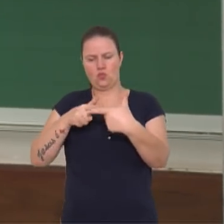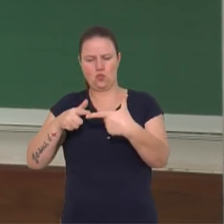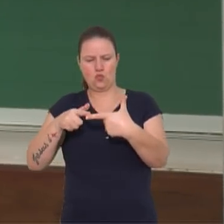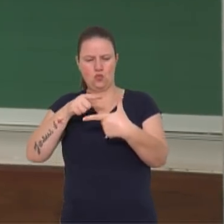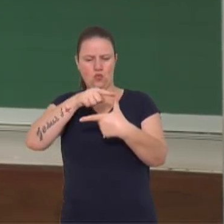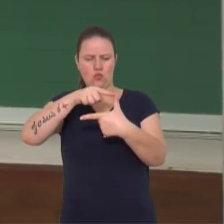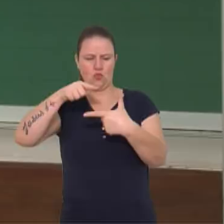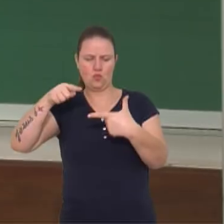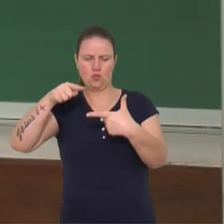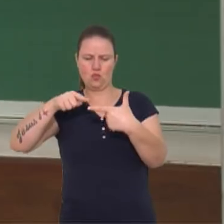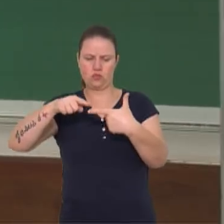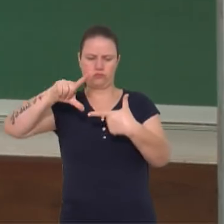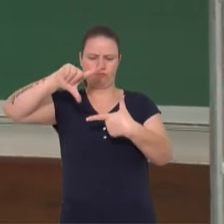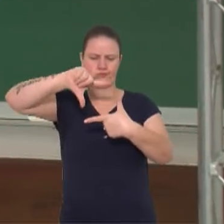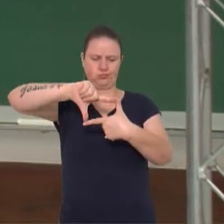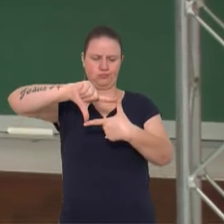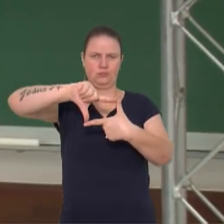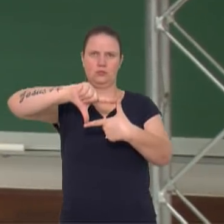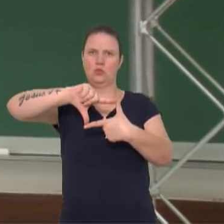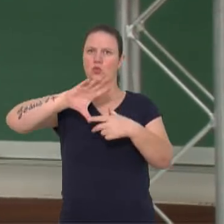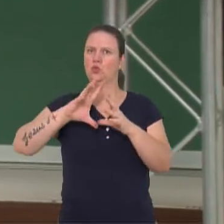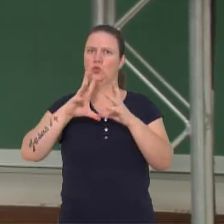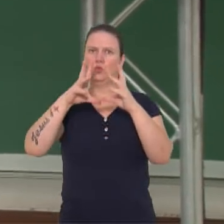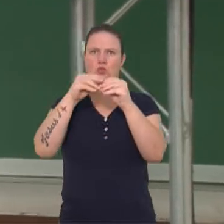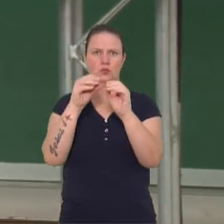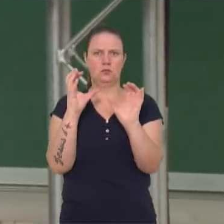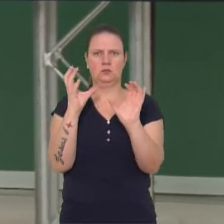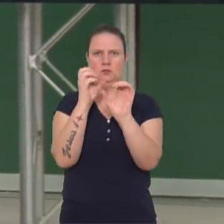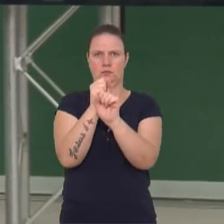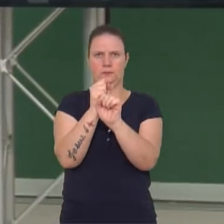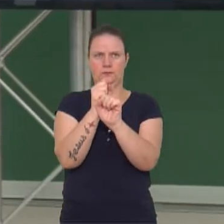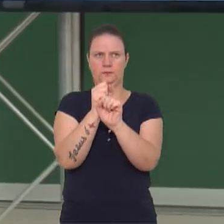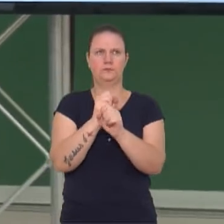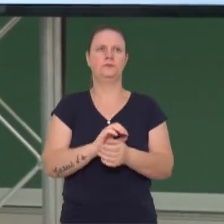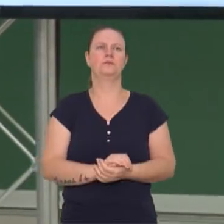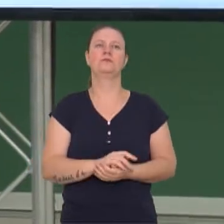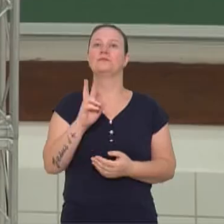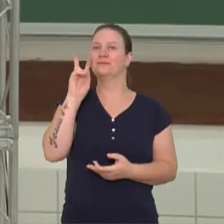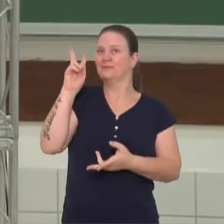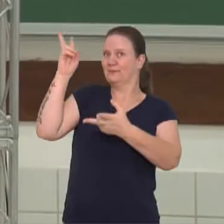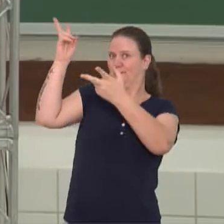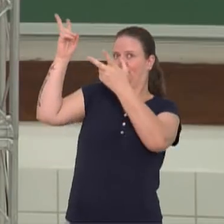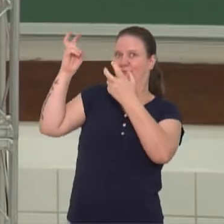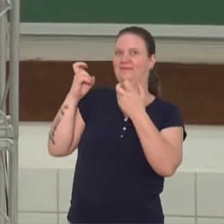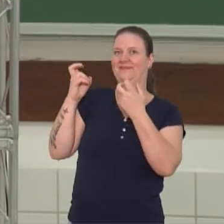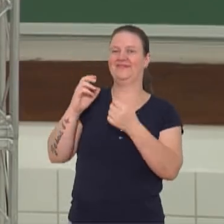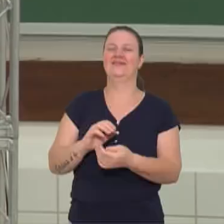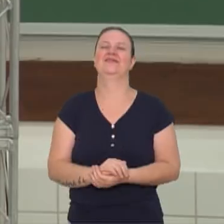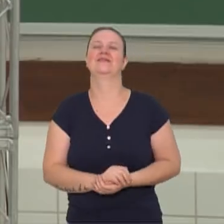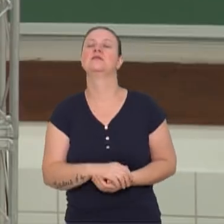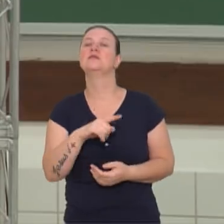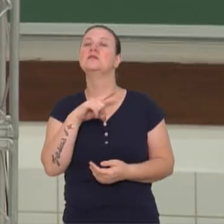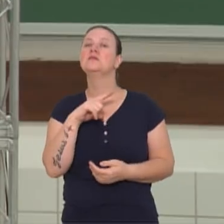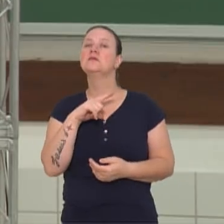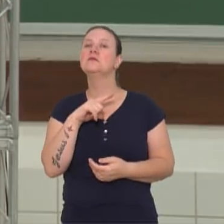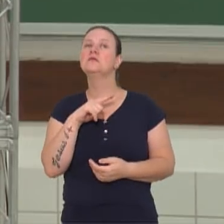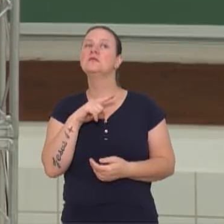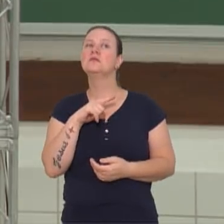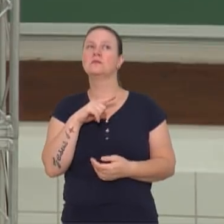todos os lados. Ó, é a soma das medidas dos lados. Então, olha lá, tem o